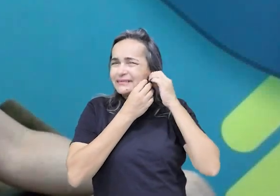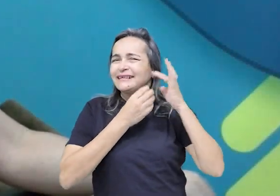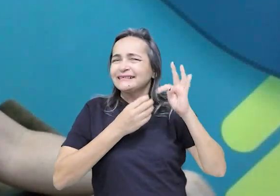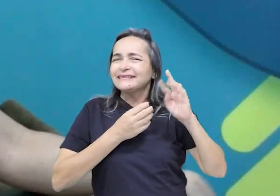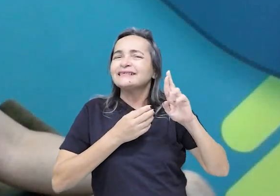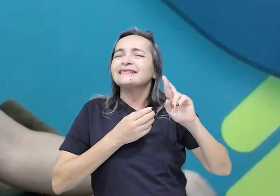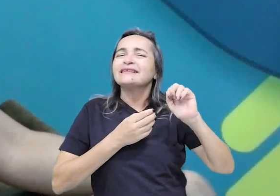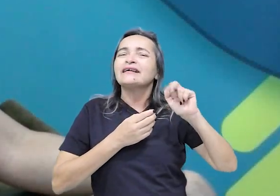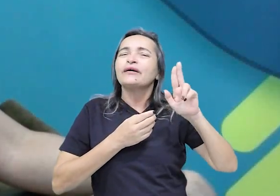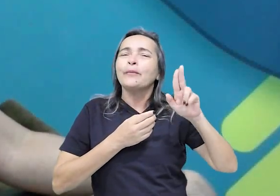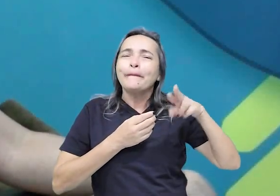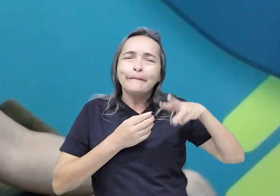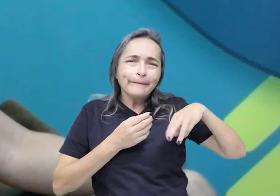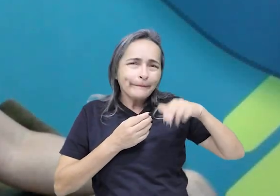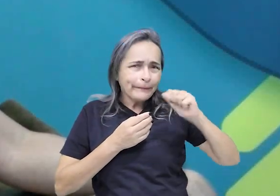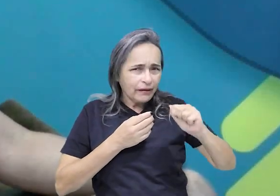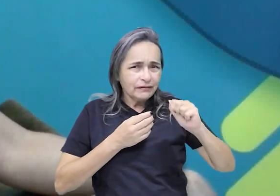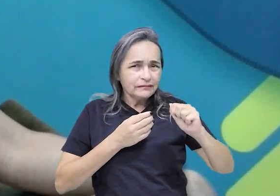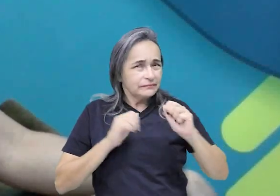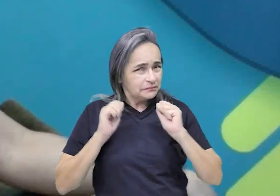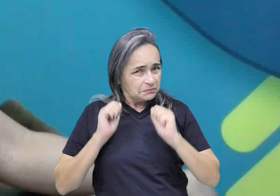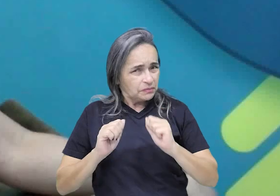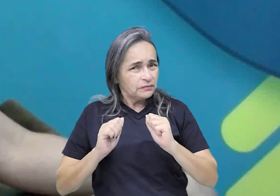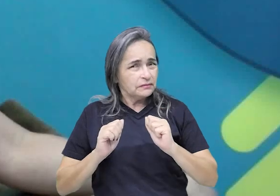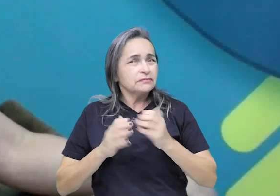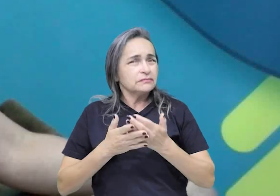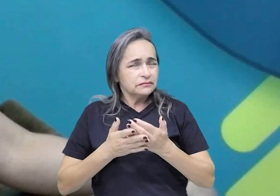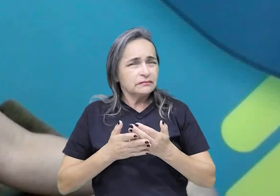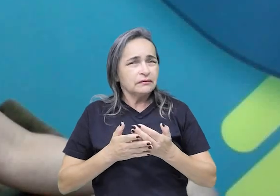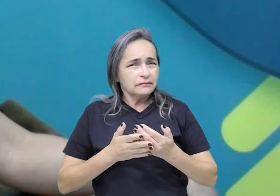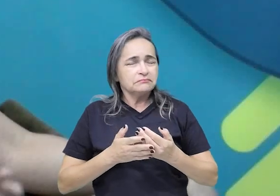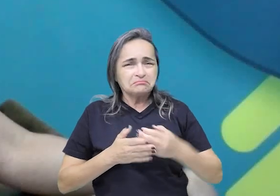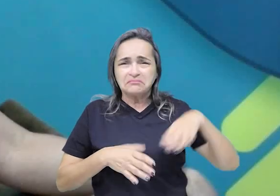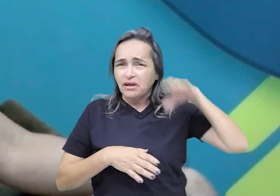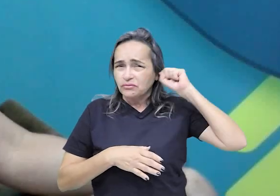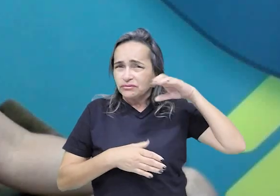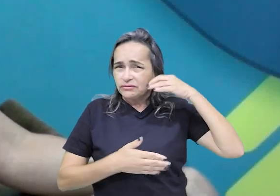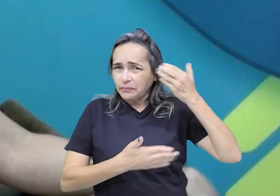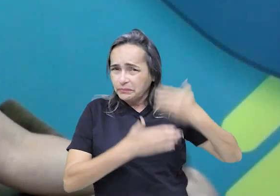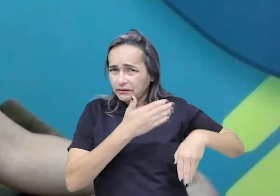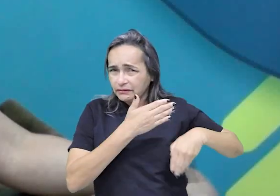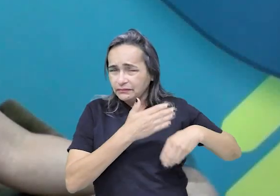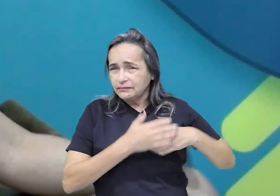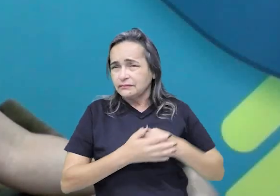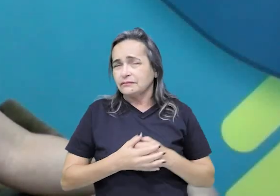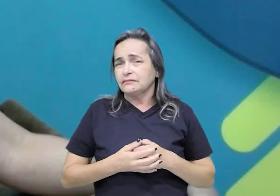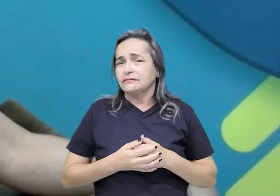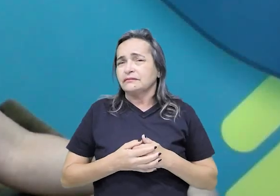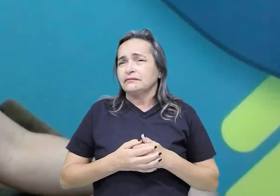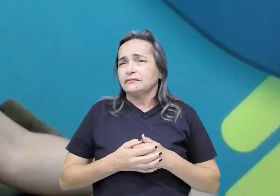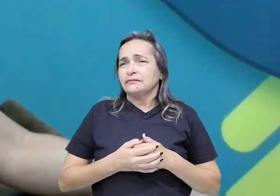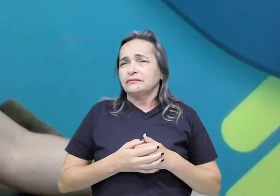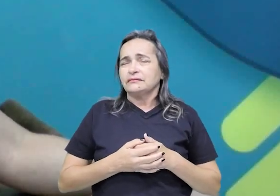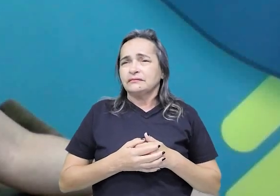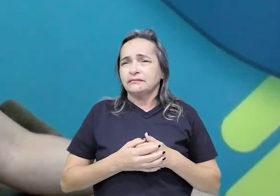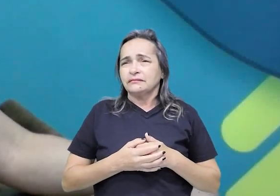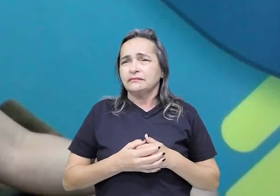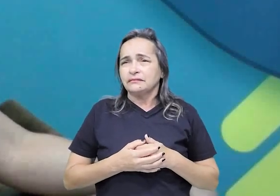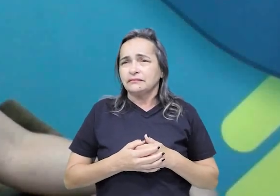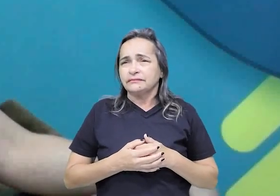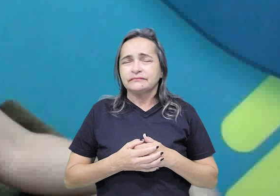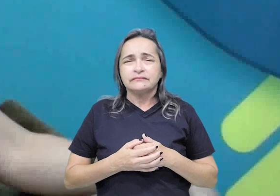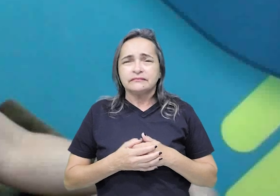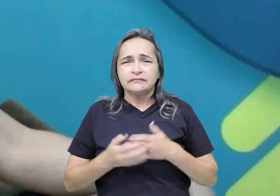mesmo, nessa região, tá? Pode estar trazendo uma perda auditiva. Que mais?